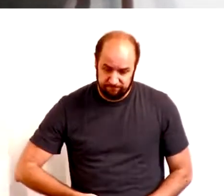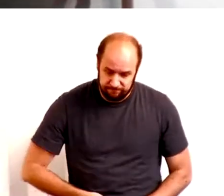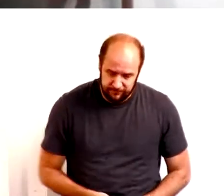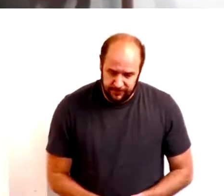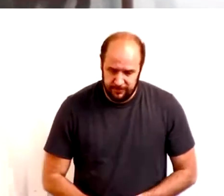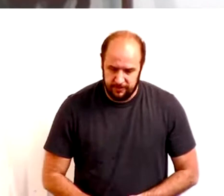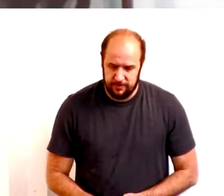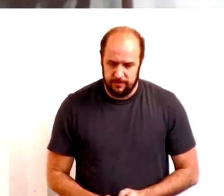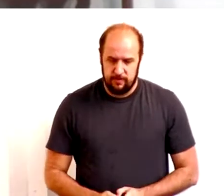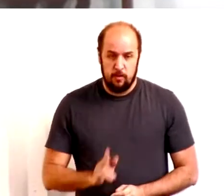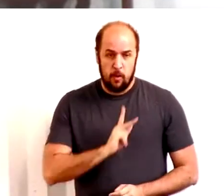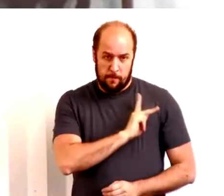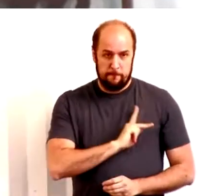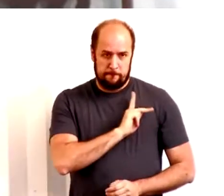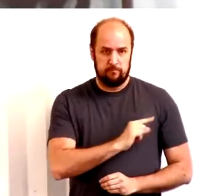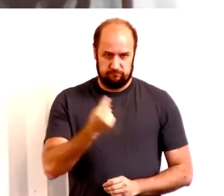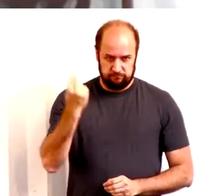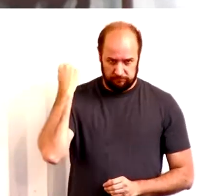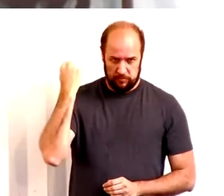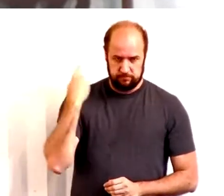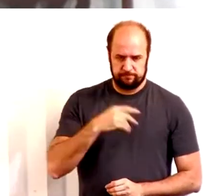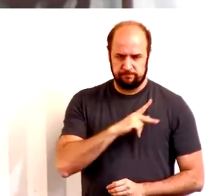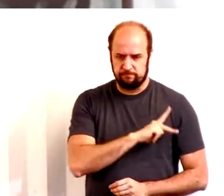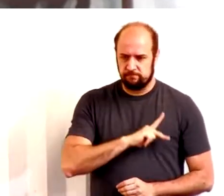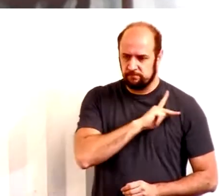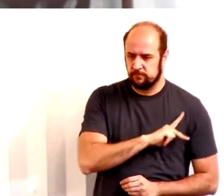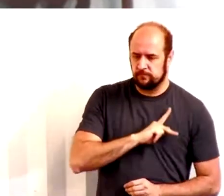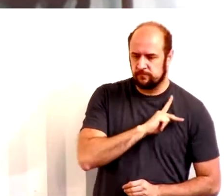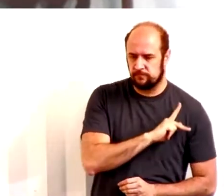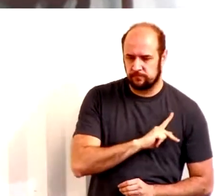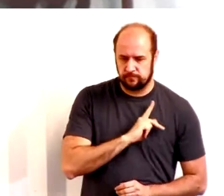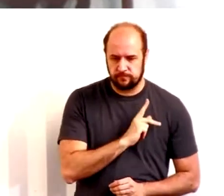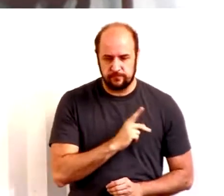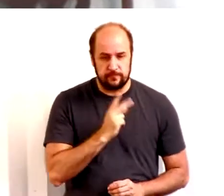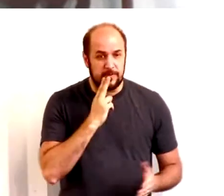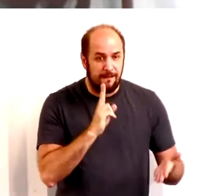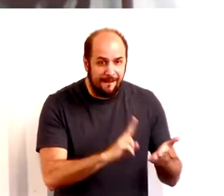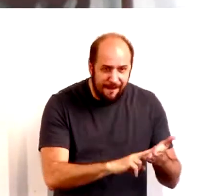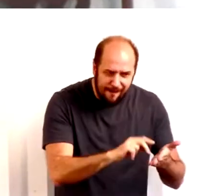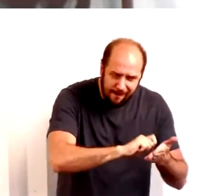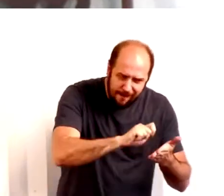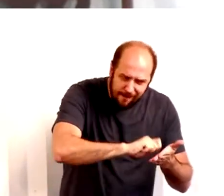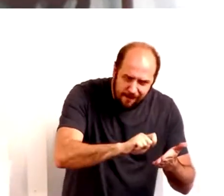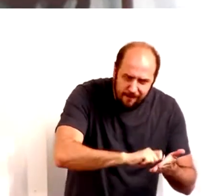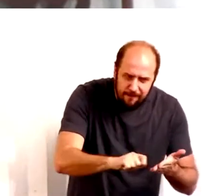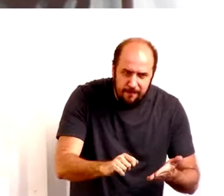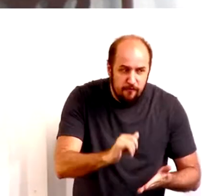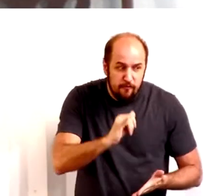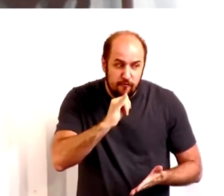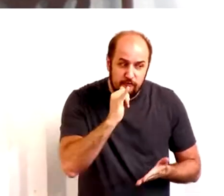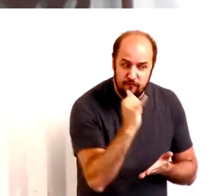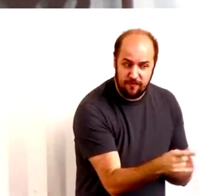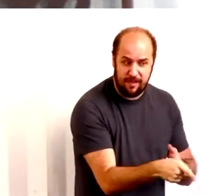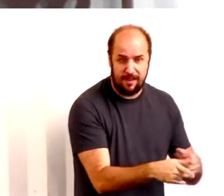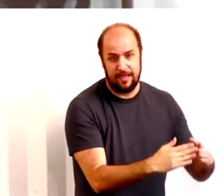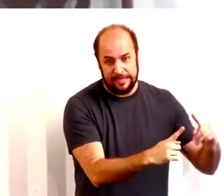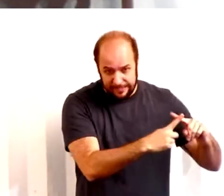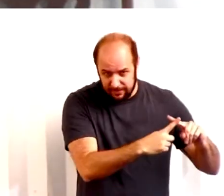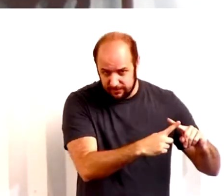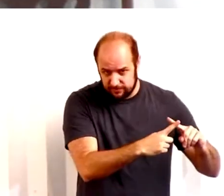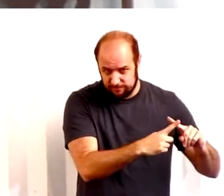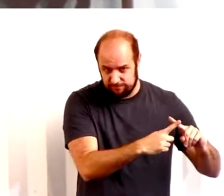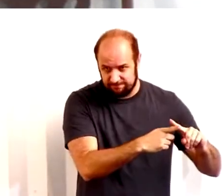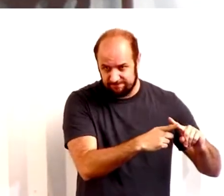queridos, o apóstolo Paulo, ele está aqui chamando a atenção da igreja para uma